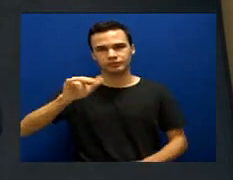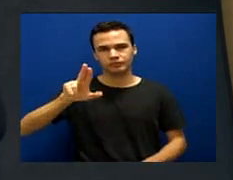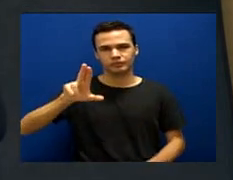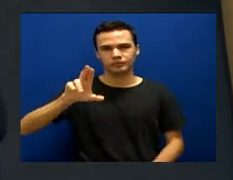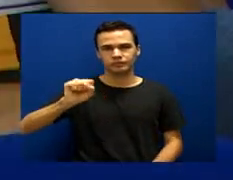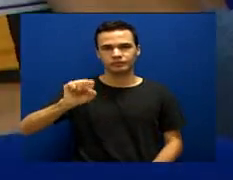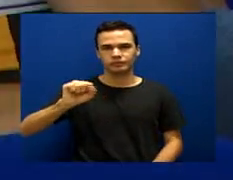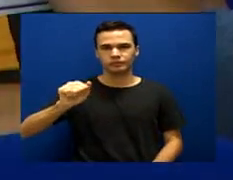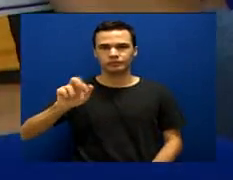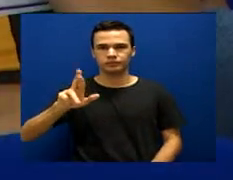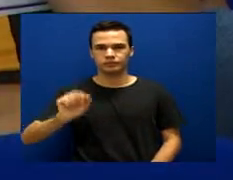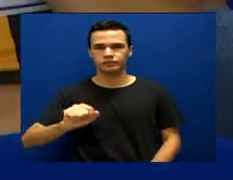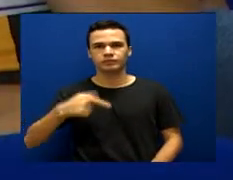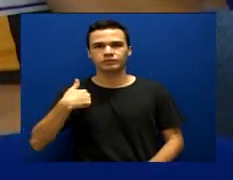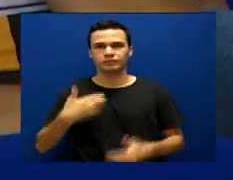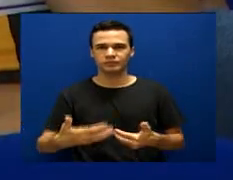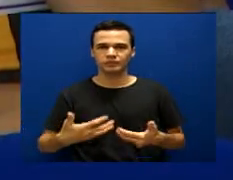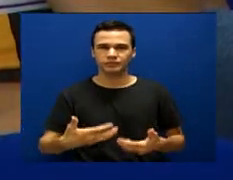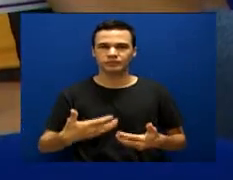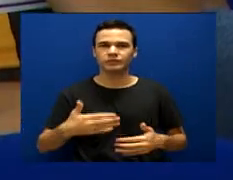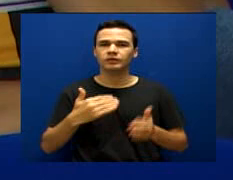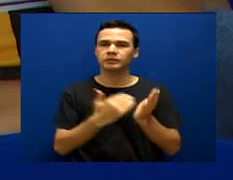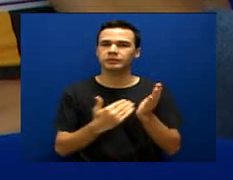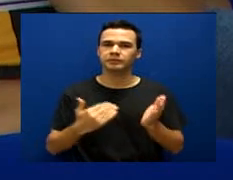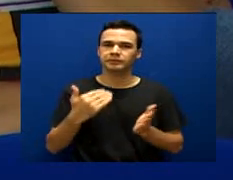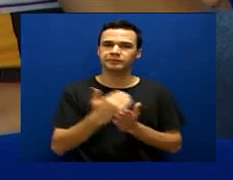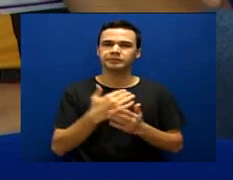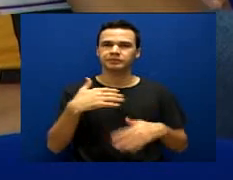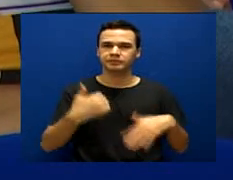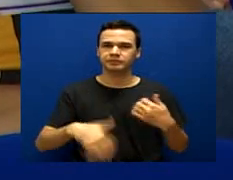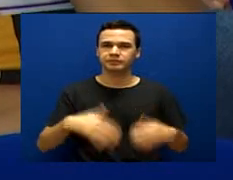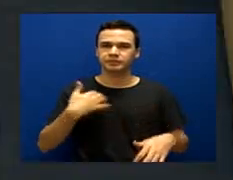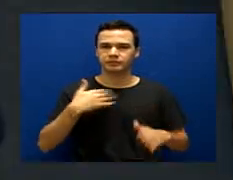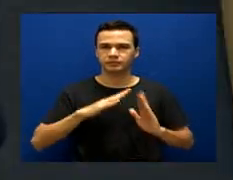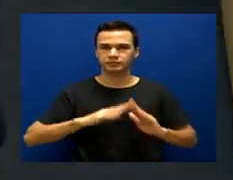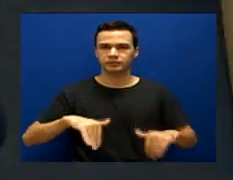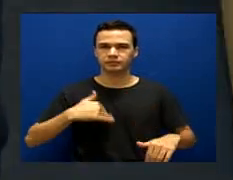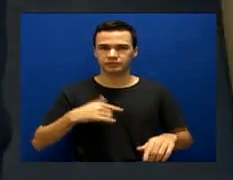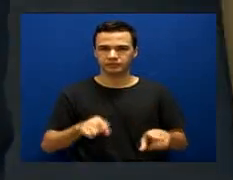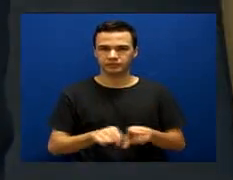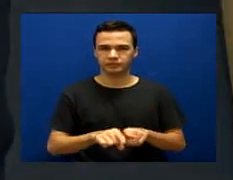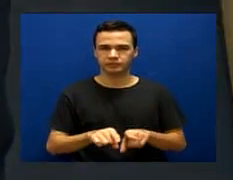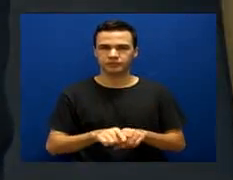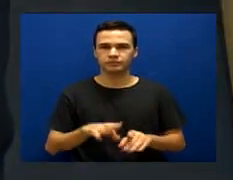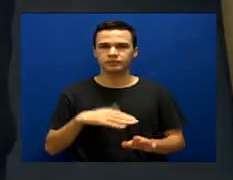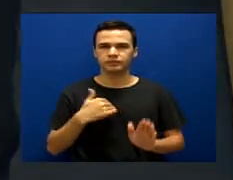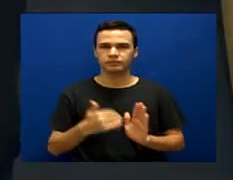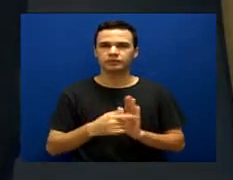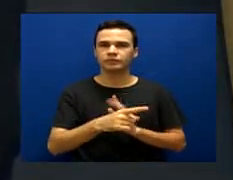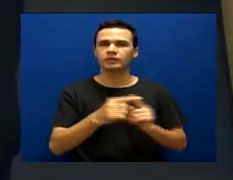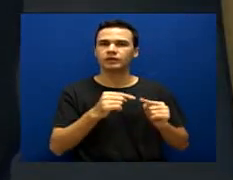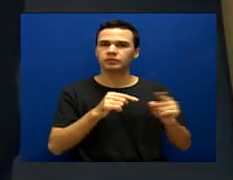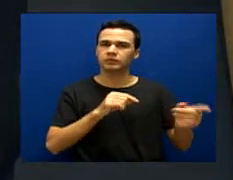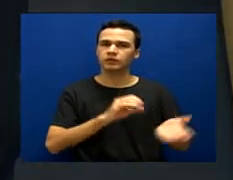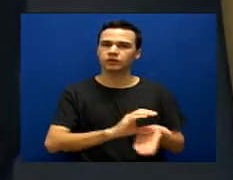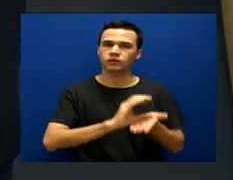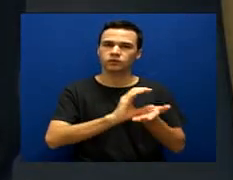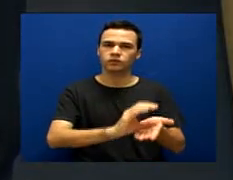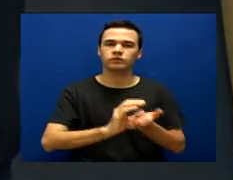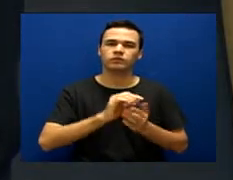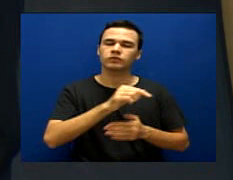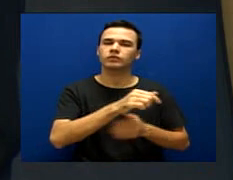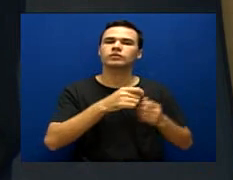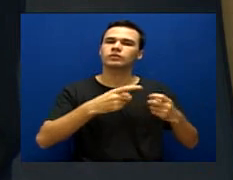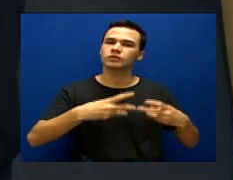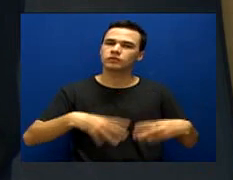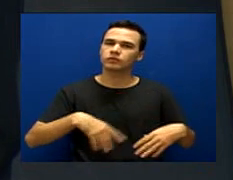falou, mas eu gostaria de complementar, que é uma coisa importante, agora é um pedido meu, e realmente da Yara e de todos nós, é com relação ao Conselho, realmente, se foi,